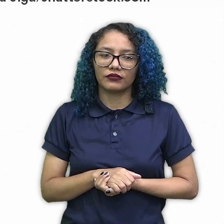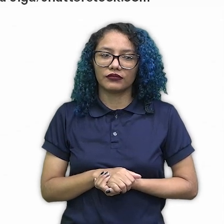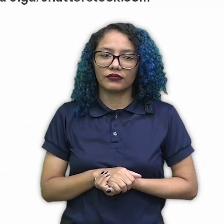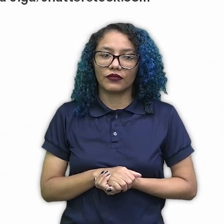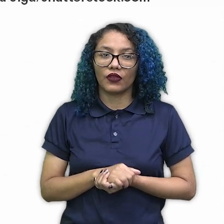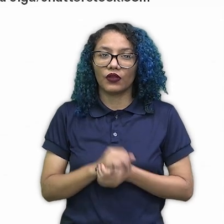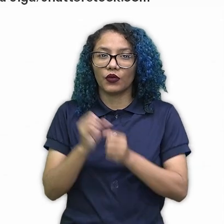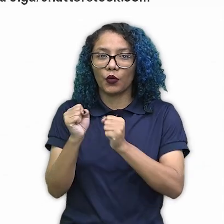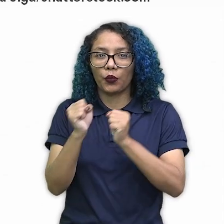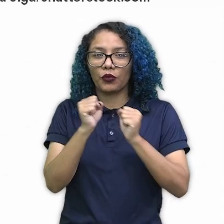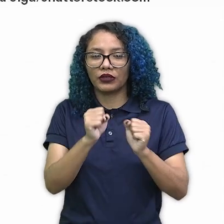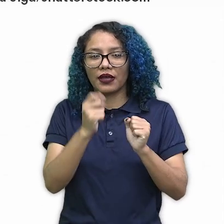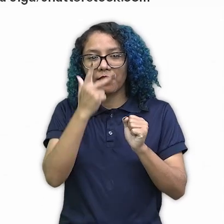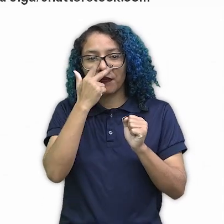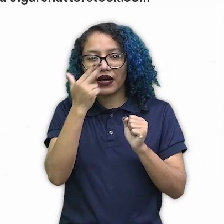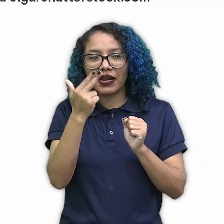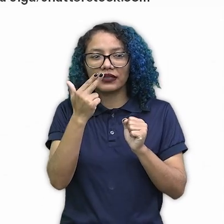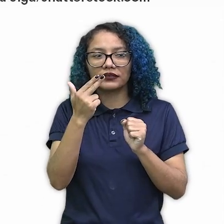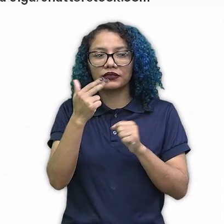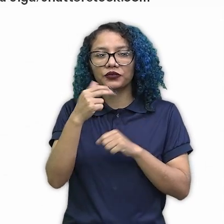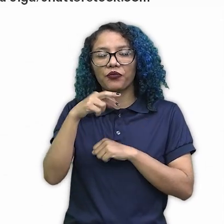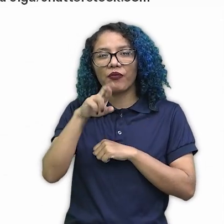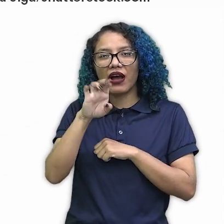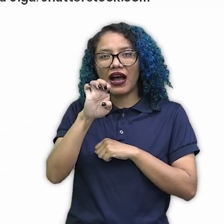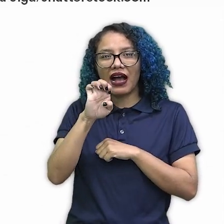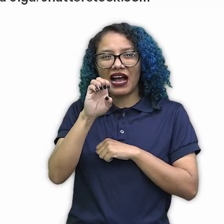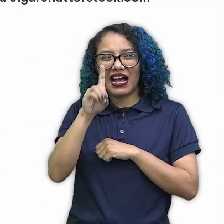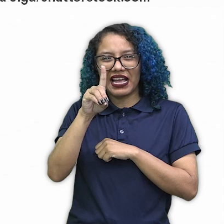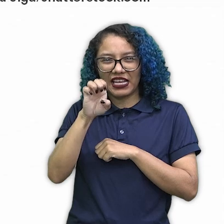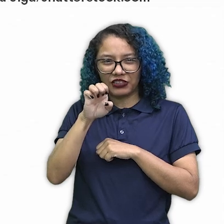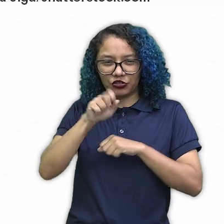quê? Uma imensa rede